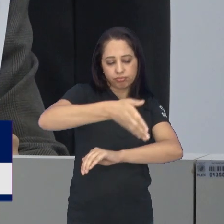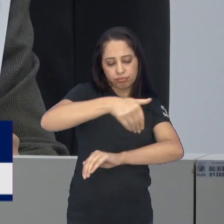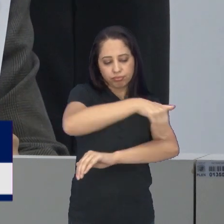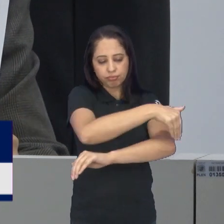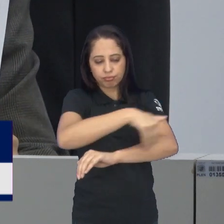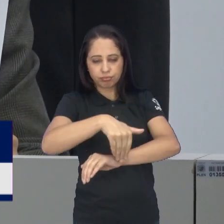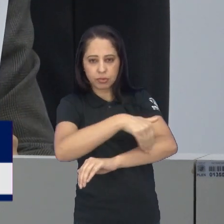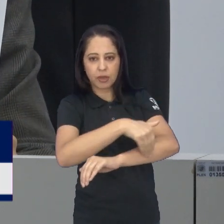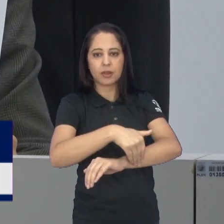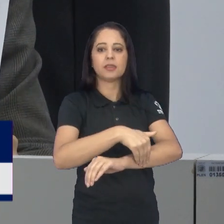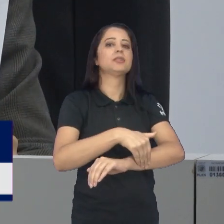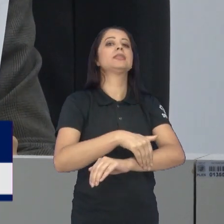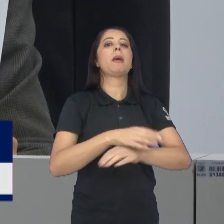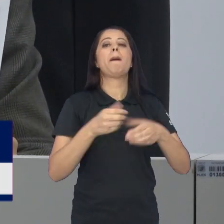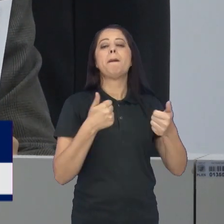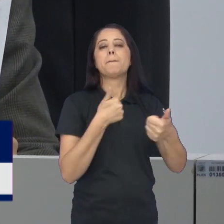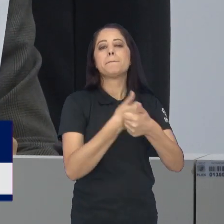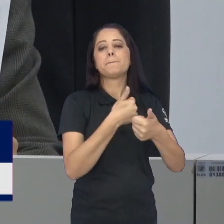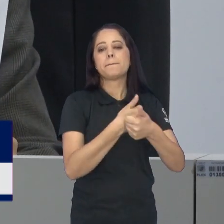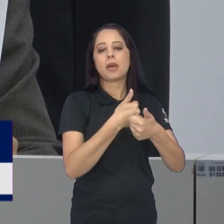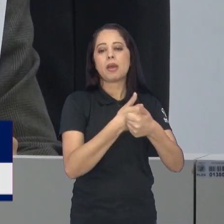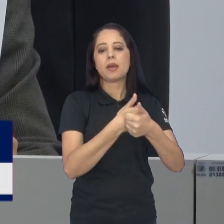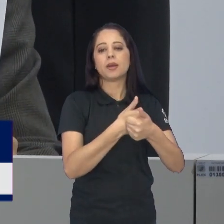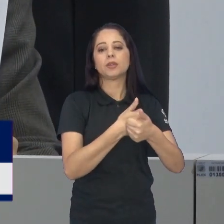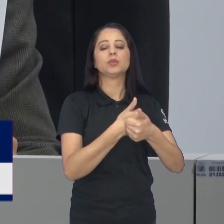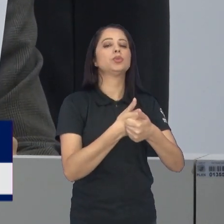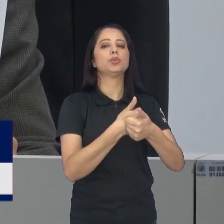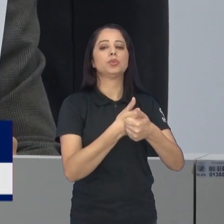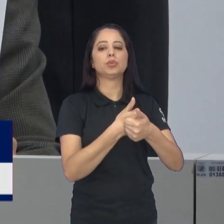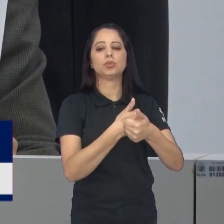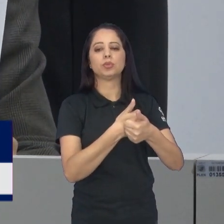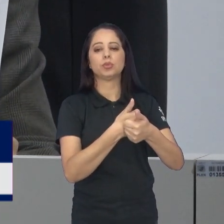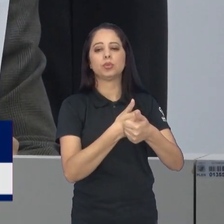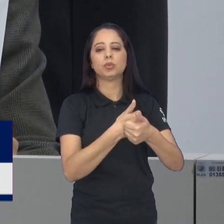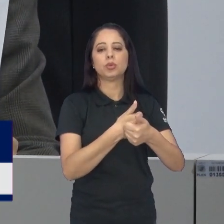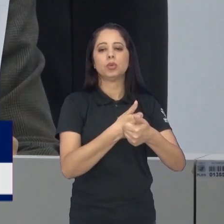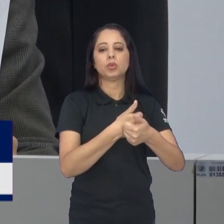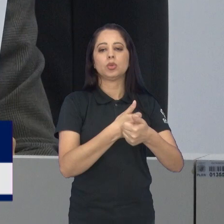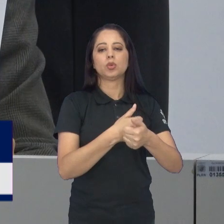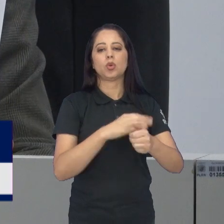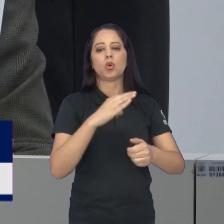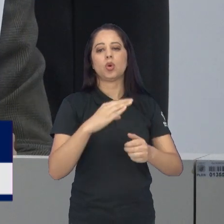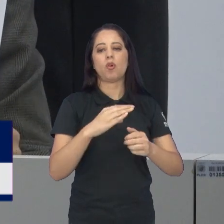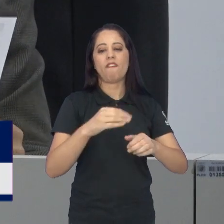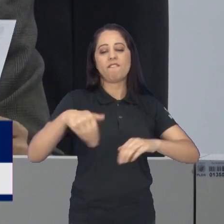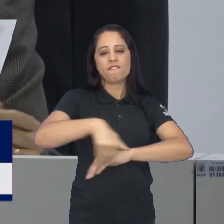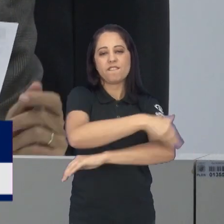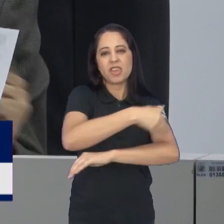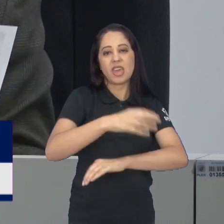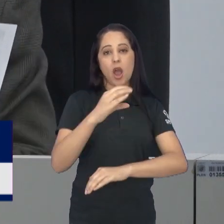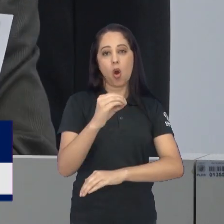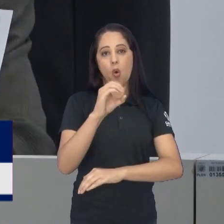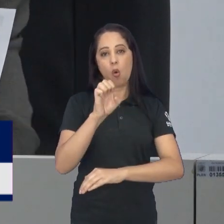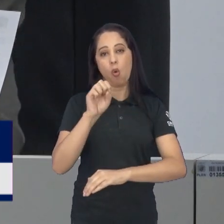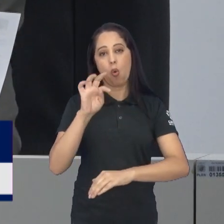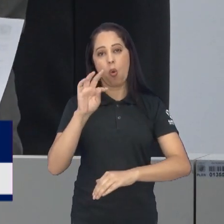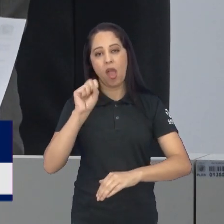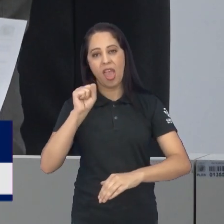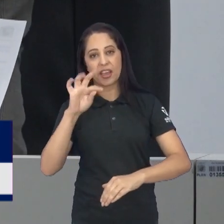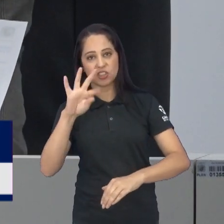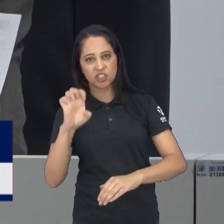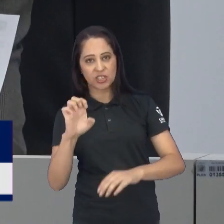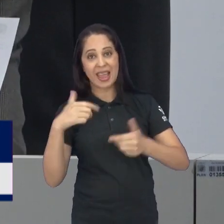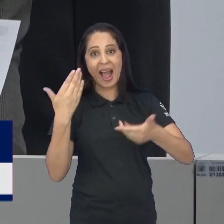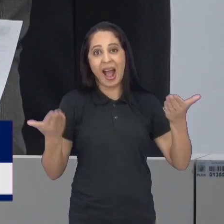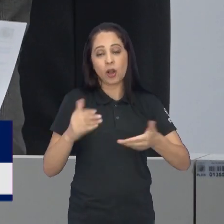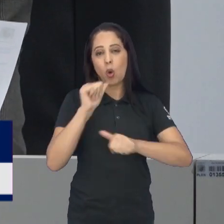integrante da malha viária do município, atualmente conhecido como Complexo Viário Via Oeste, de Complexo